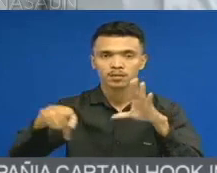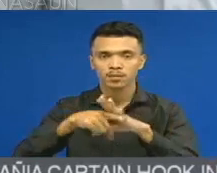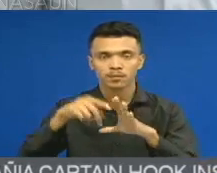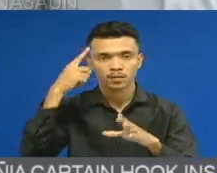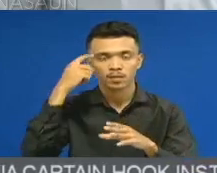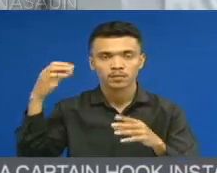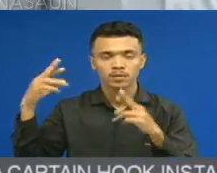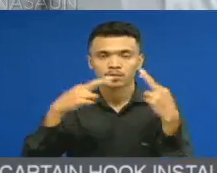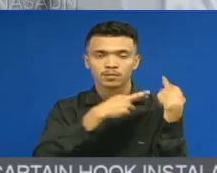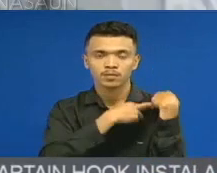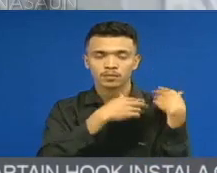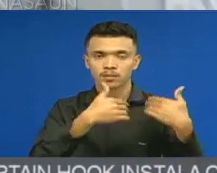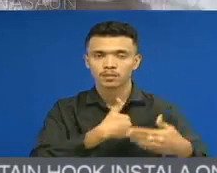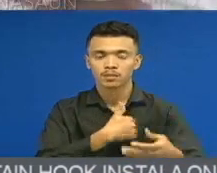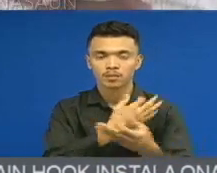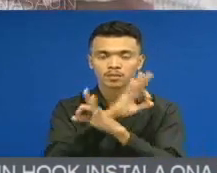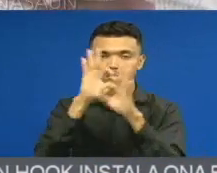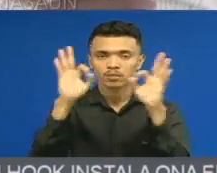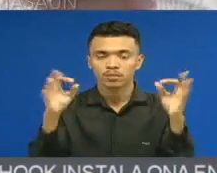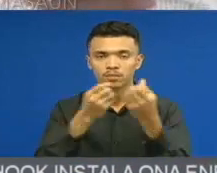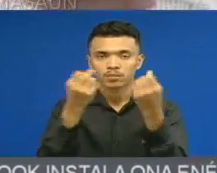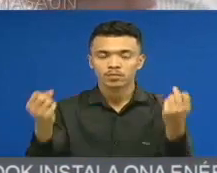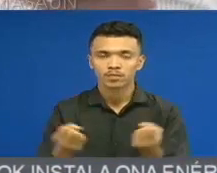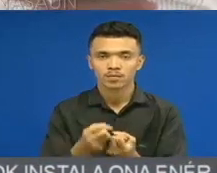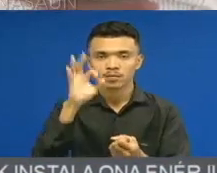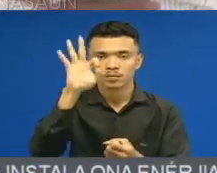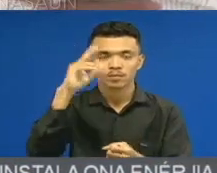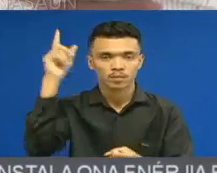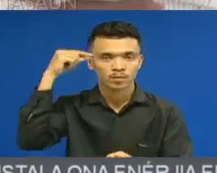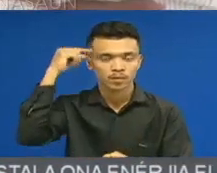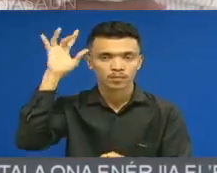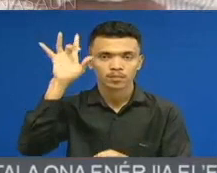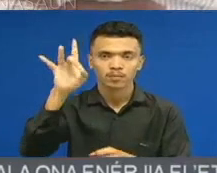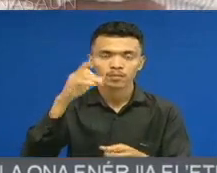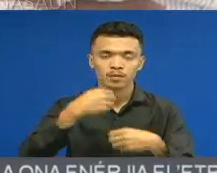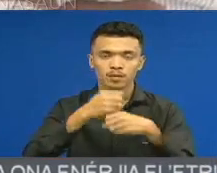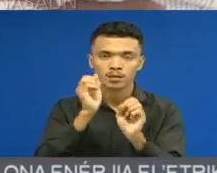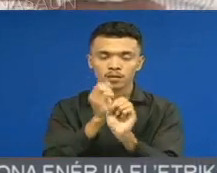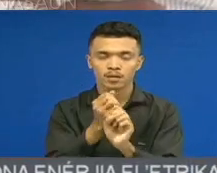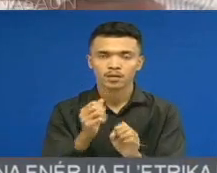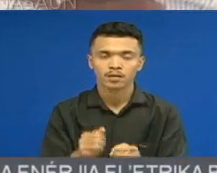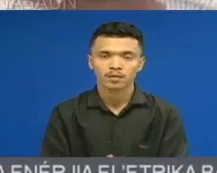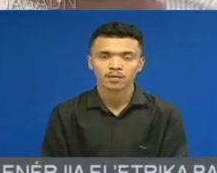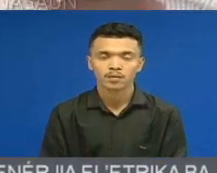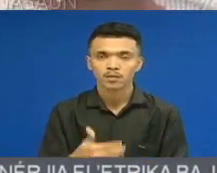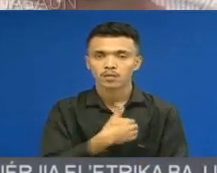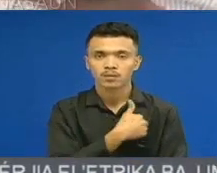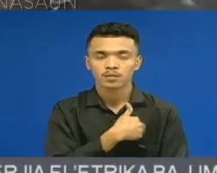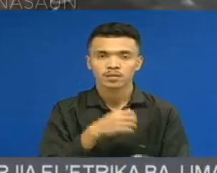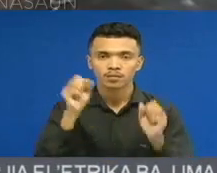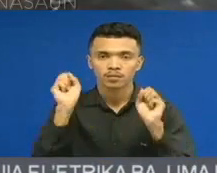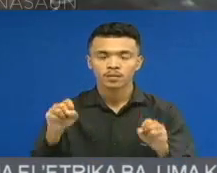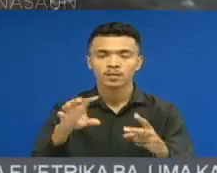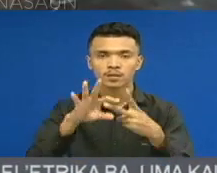termina. Governante nemos informa suku sia nebe oitavo governo constitucional lansa foi na laisne sidak bele tamah